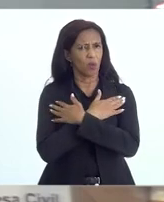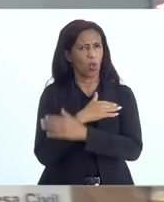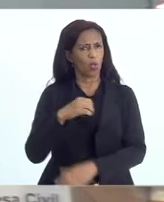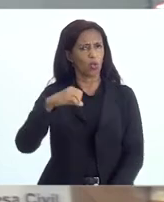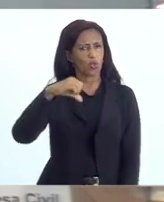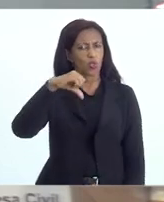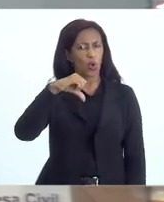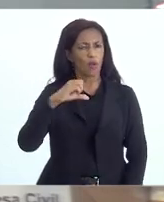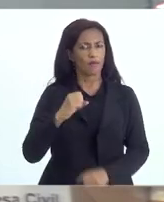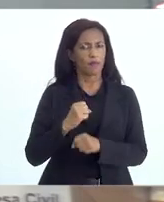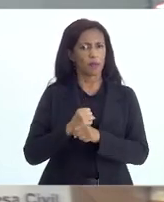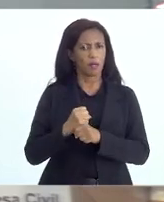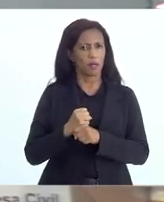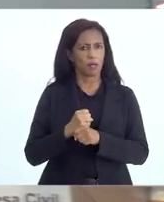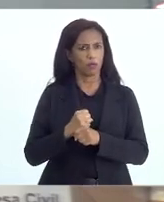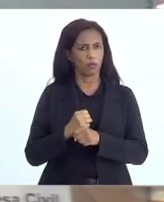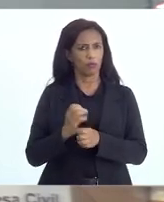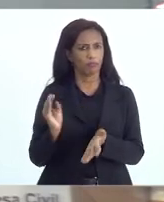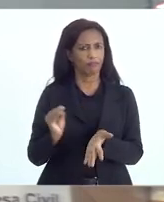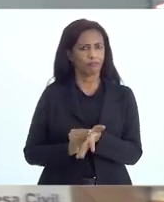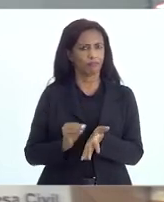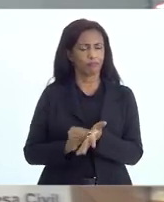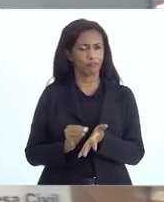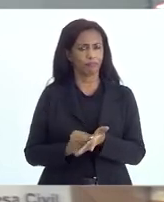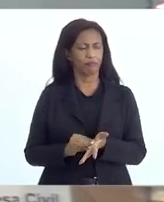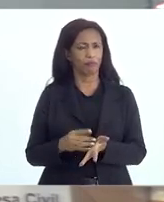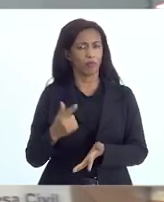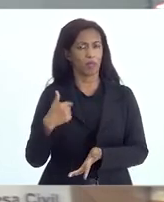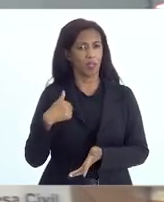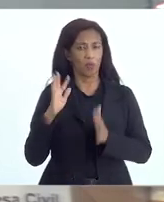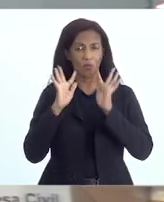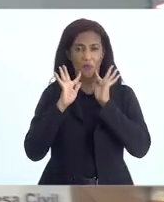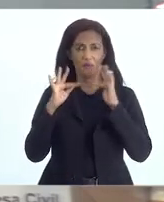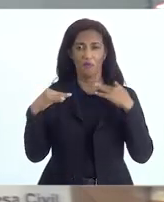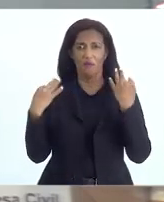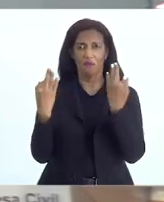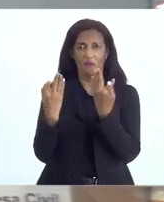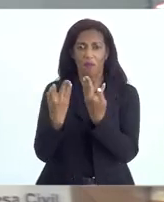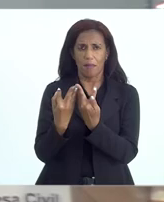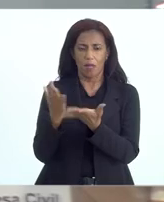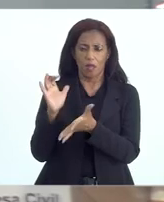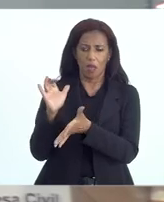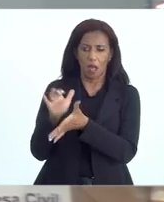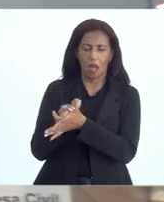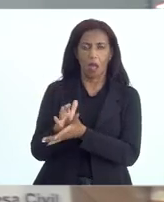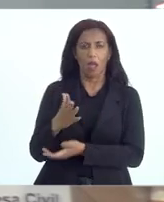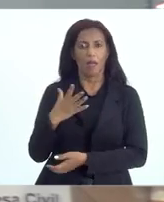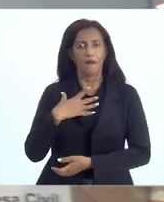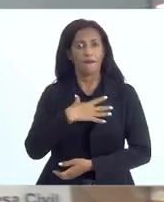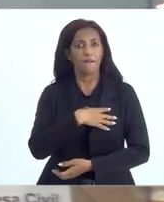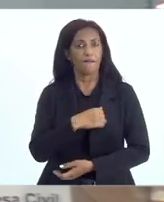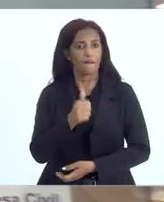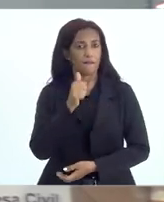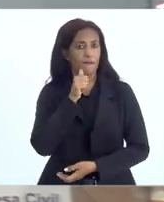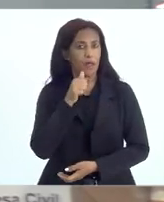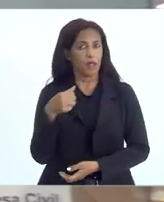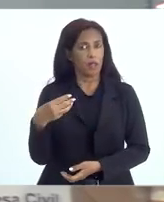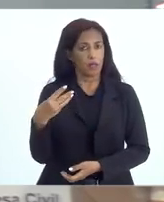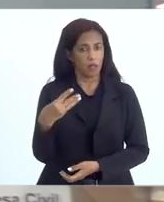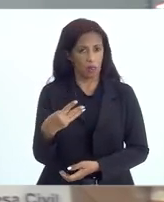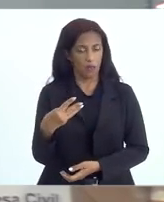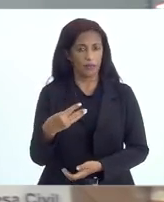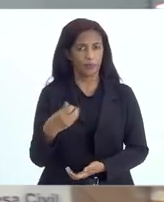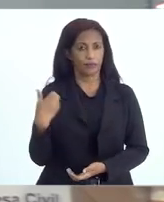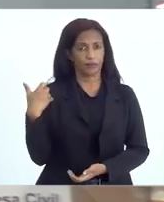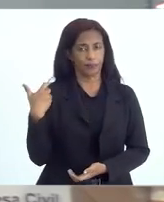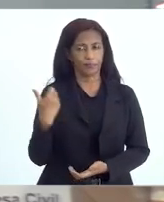nove anos sem tirar férias estava de férias com a minha família minha esposa e minha filha de 3 anos